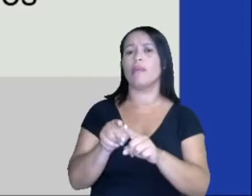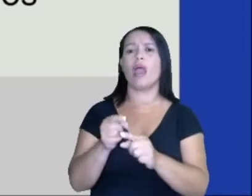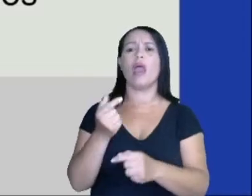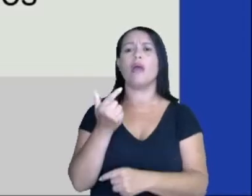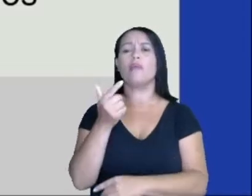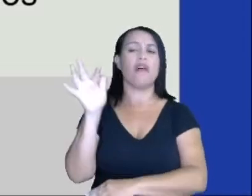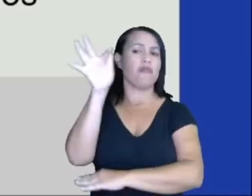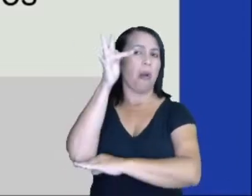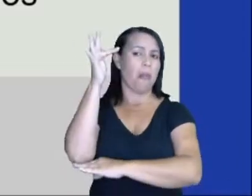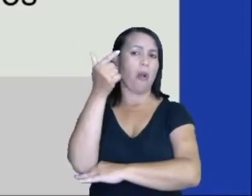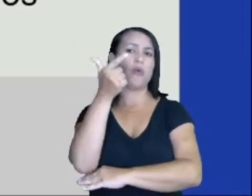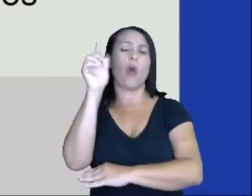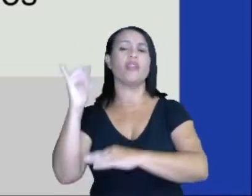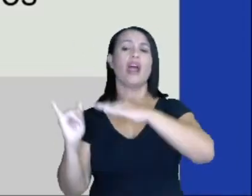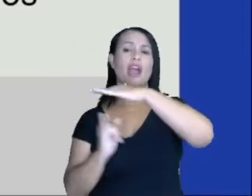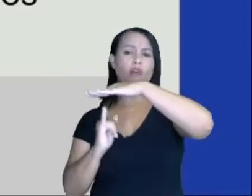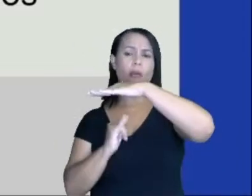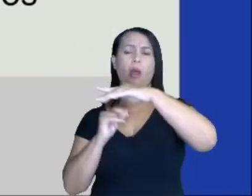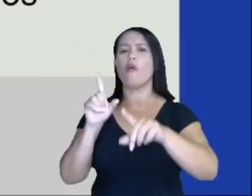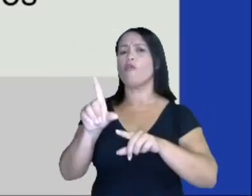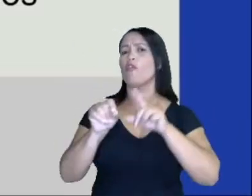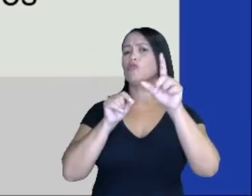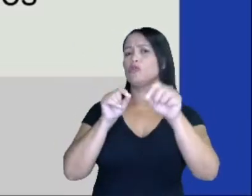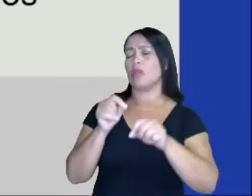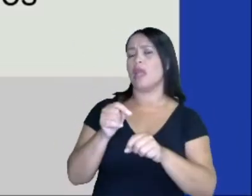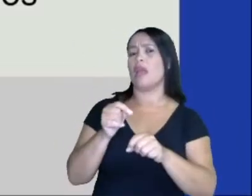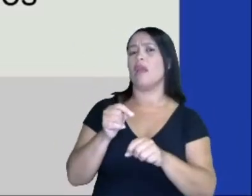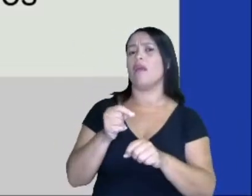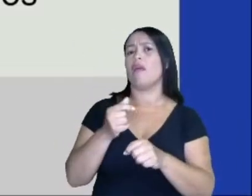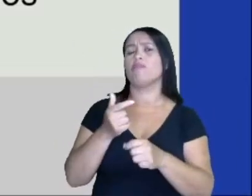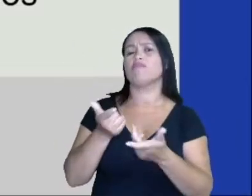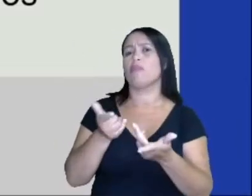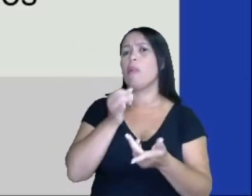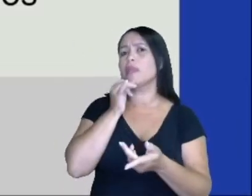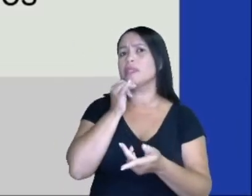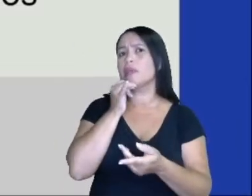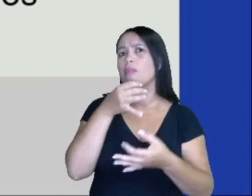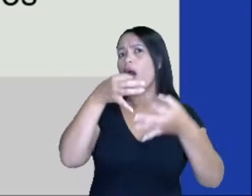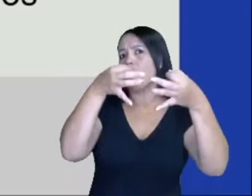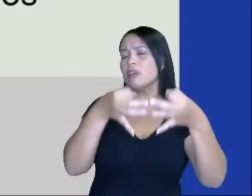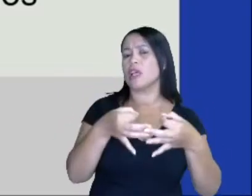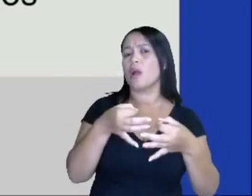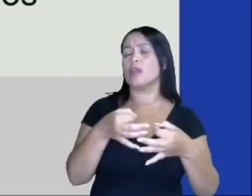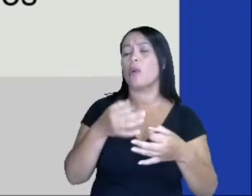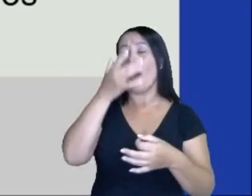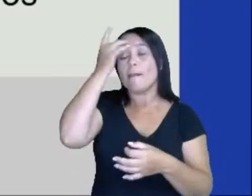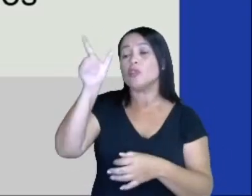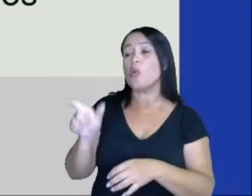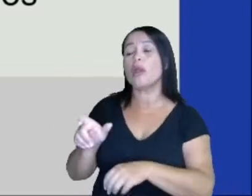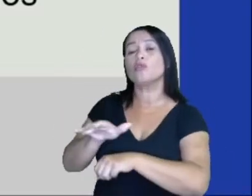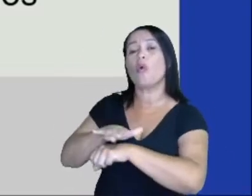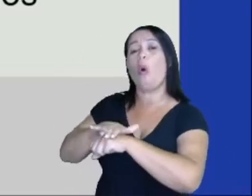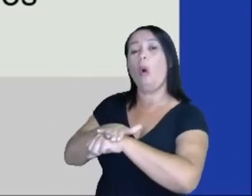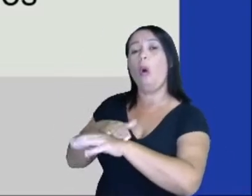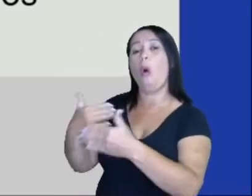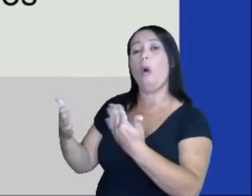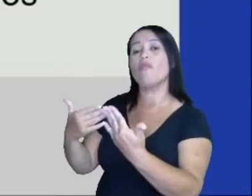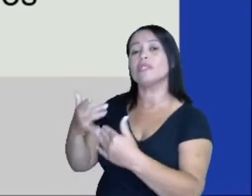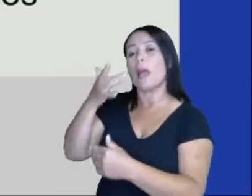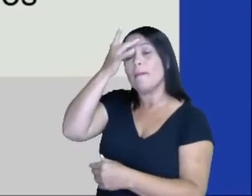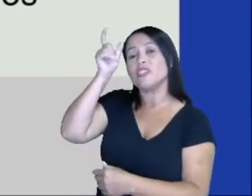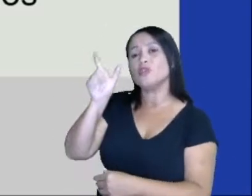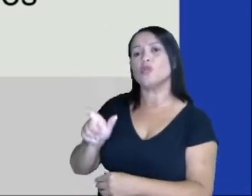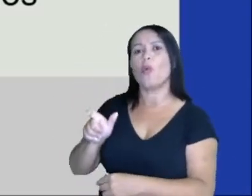informal. E eu vou escolher a forma mais adequada por conta da pessoa com quem eu estou conversando, por conta